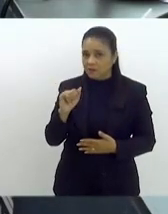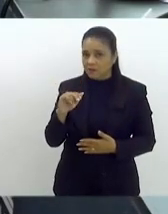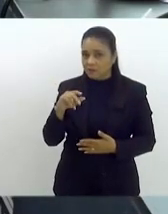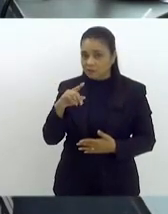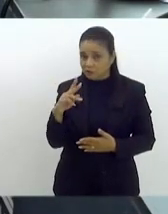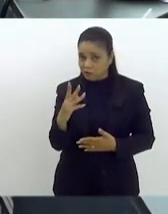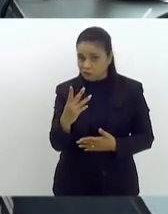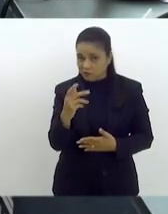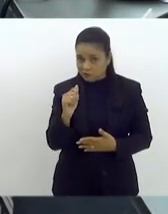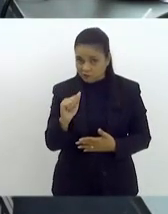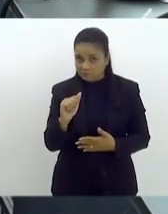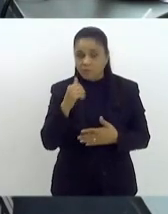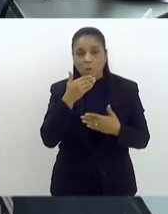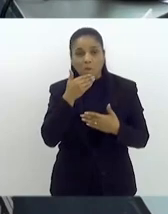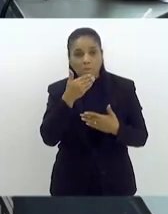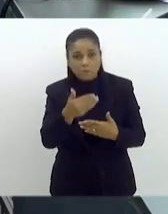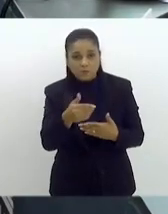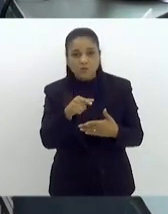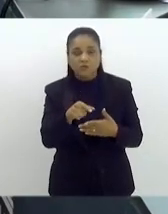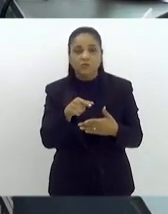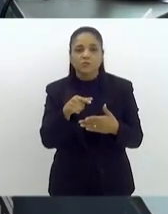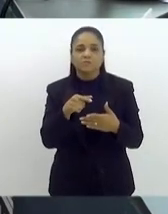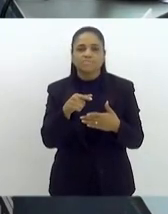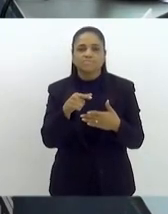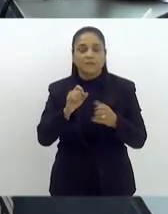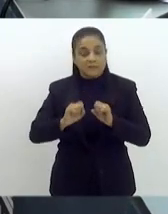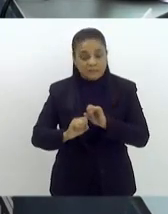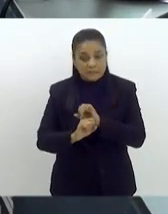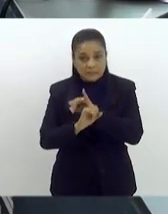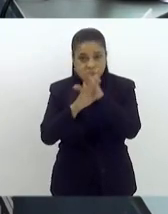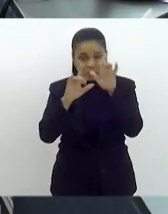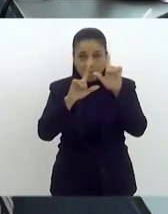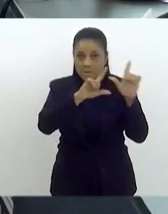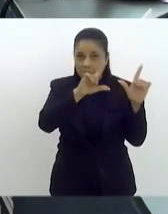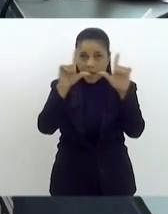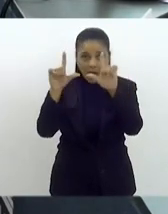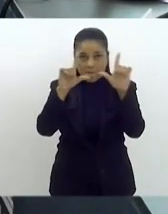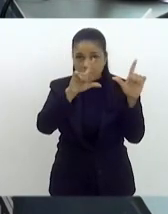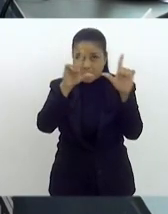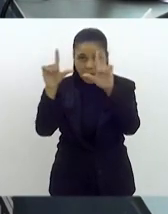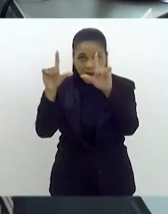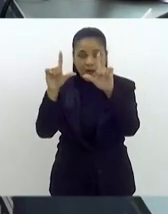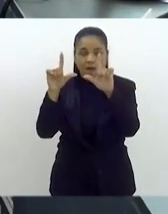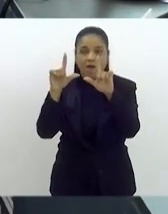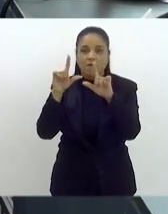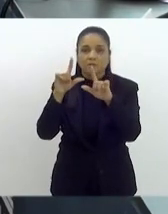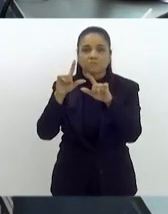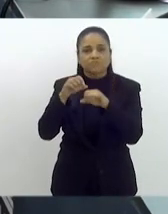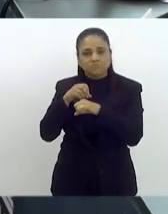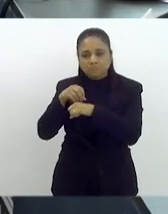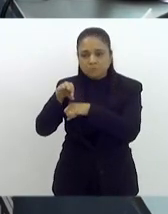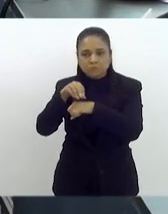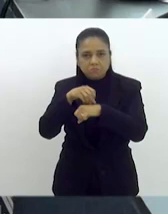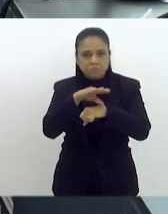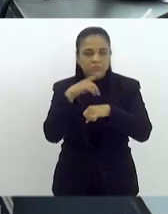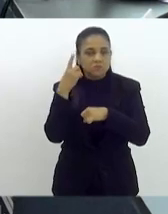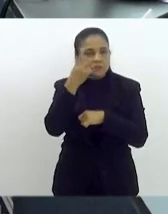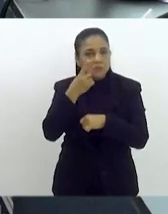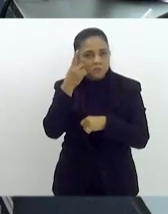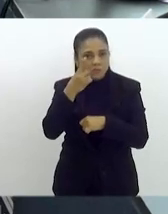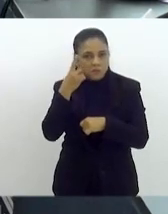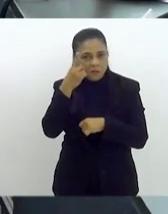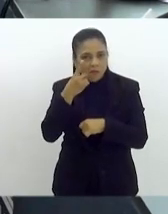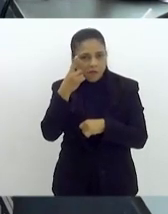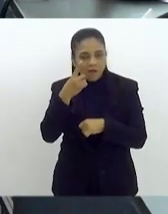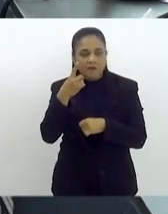pedido se seria possível que essas transparências fossem disponibilizadas para os deputados e fizessem